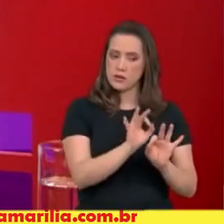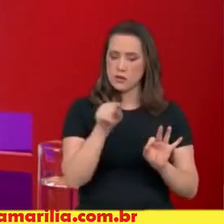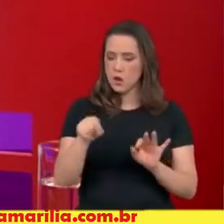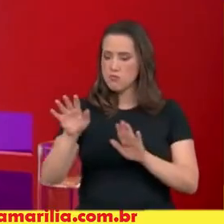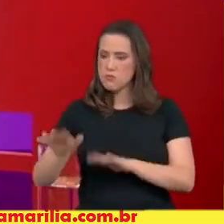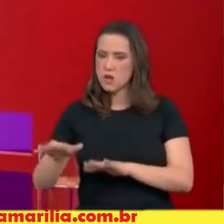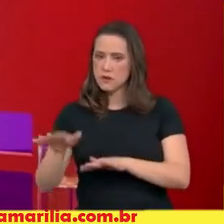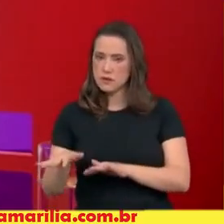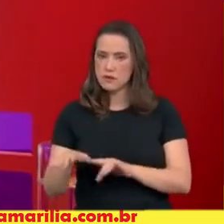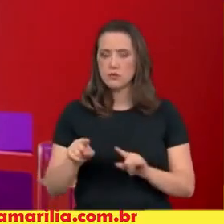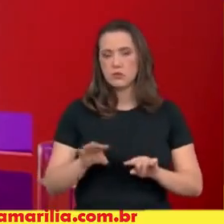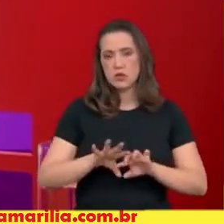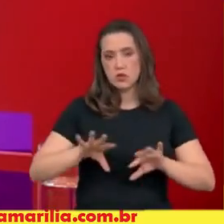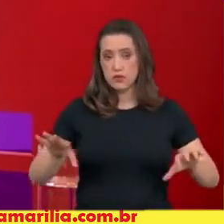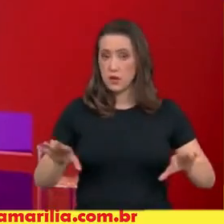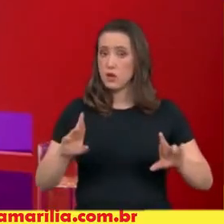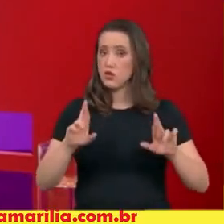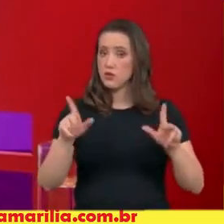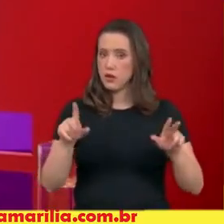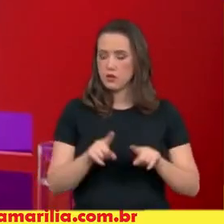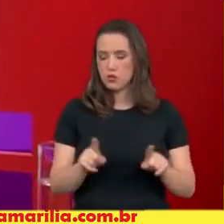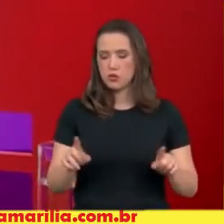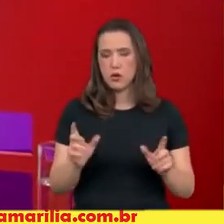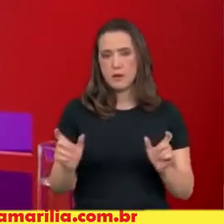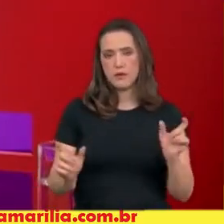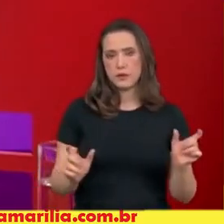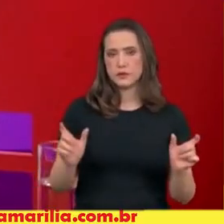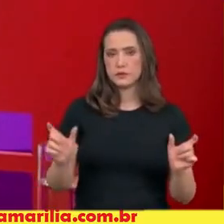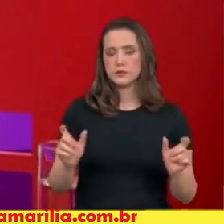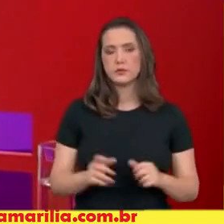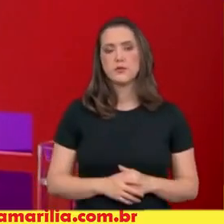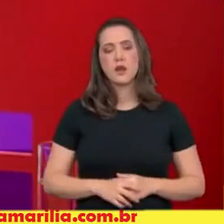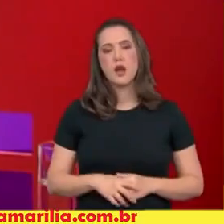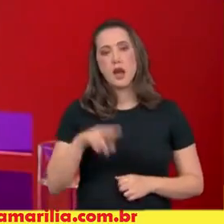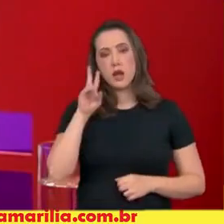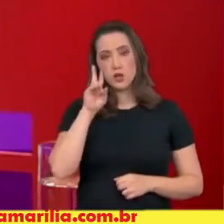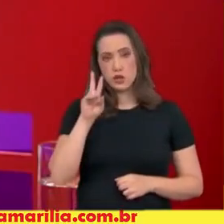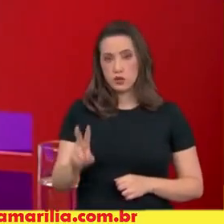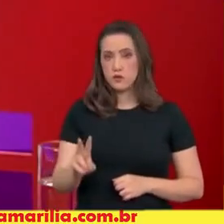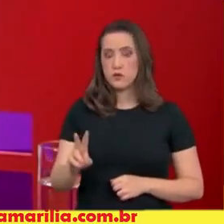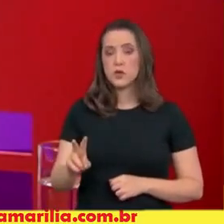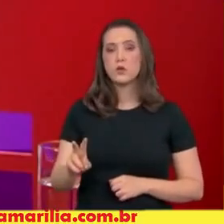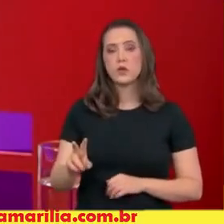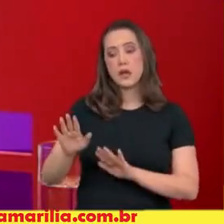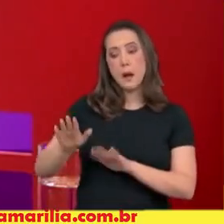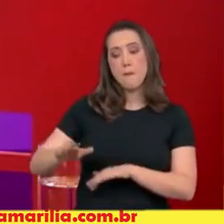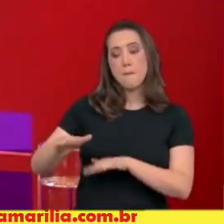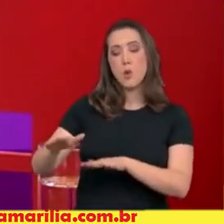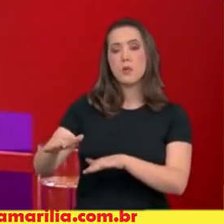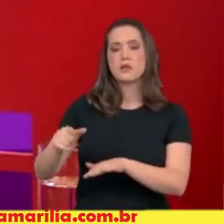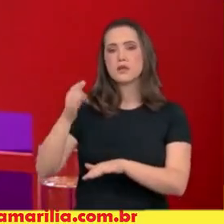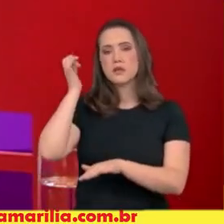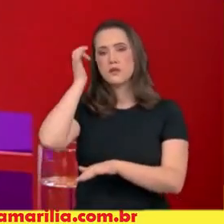E uma forma que eu leio a década passada é que foi um momento que a mobilização virou mais fácil que nunca, e a